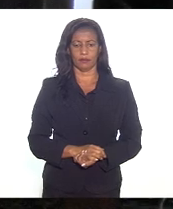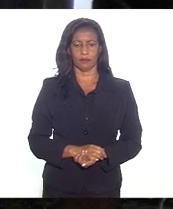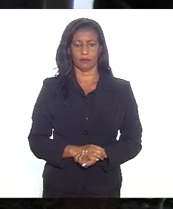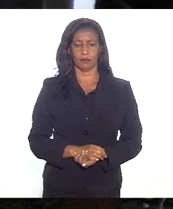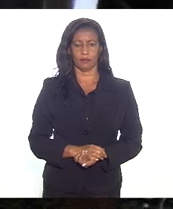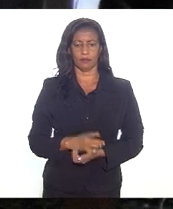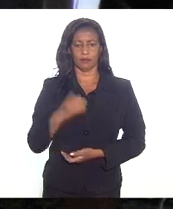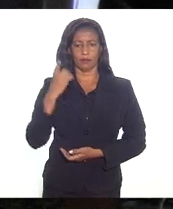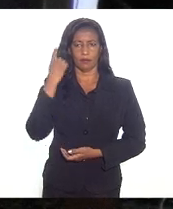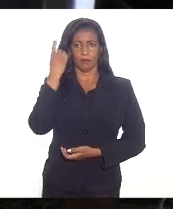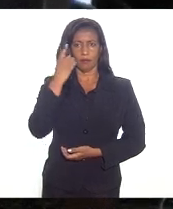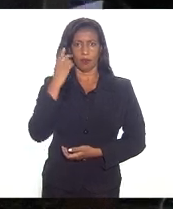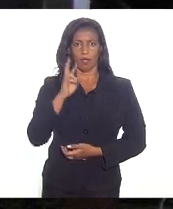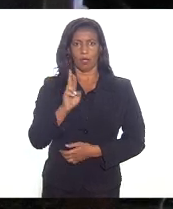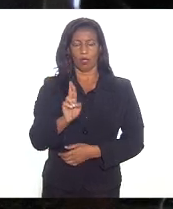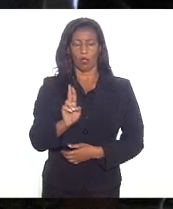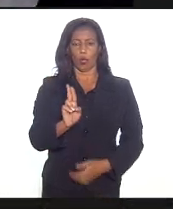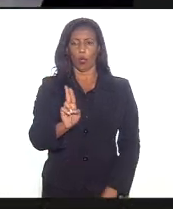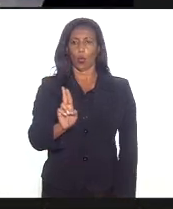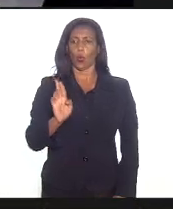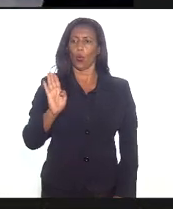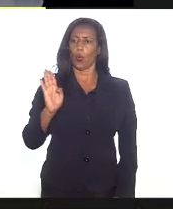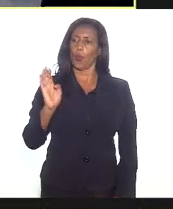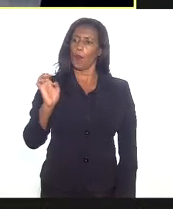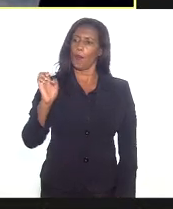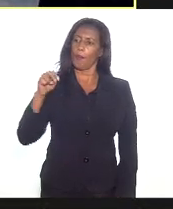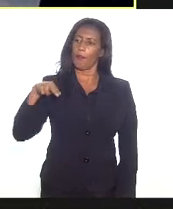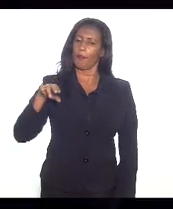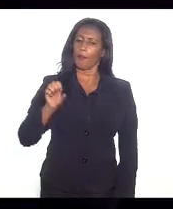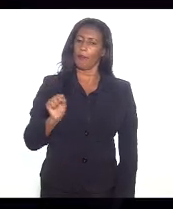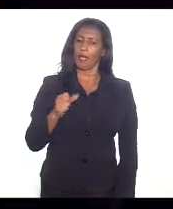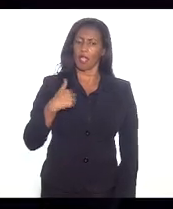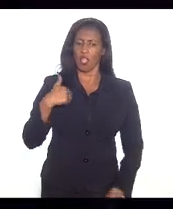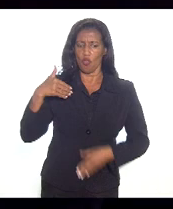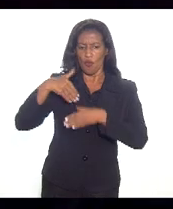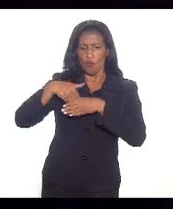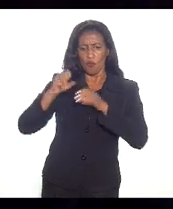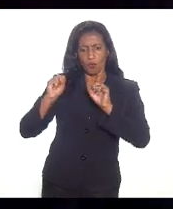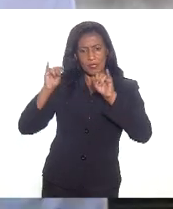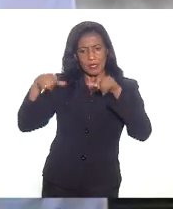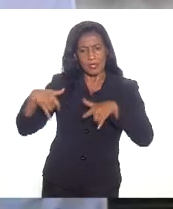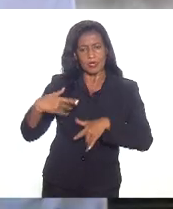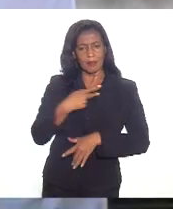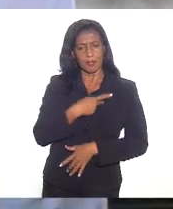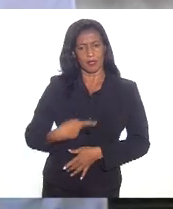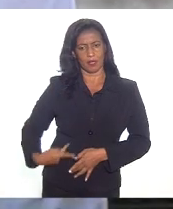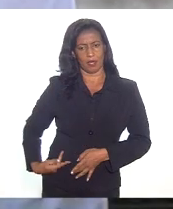Deputado Rubens Bontempo. Voto sim, senhor presidente.